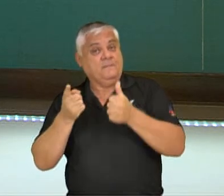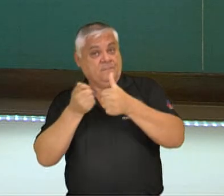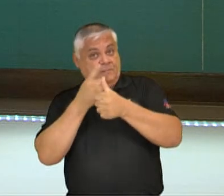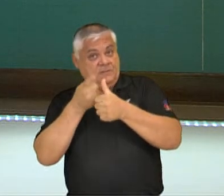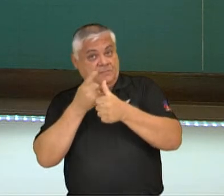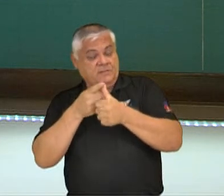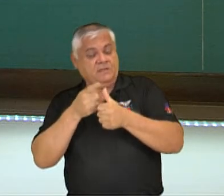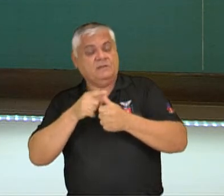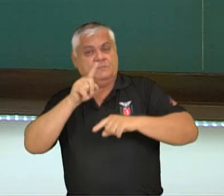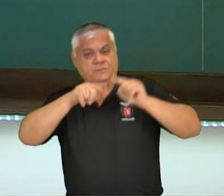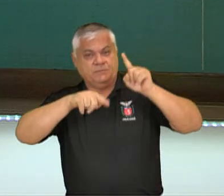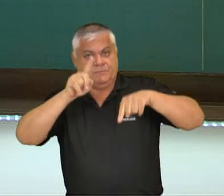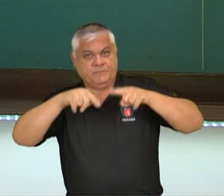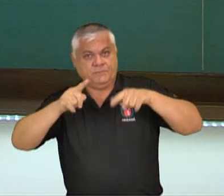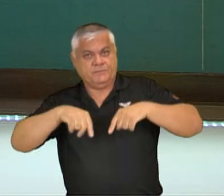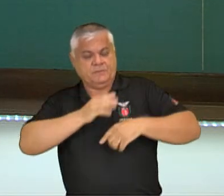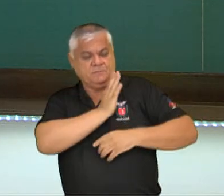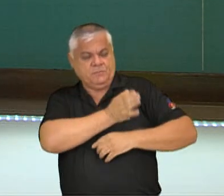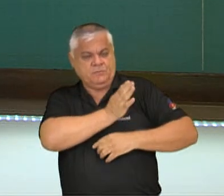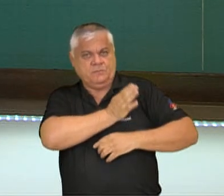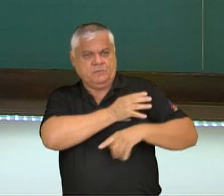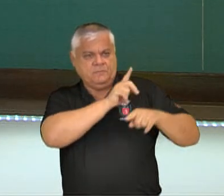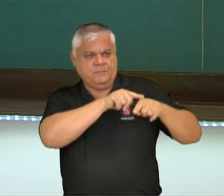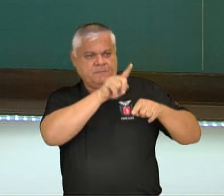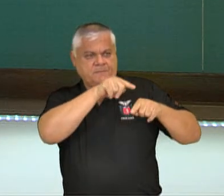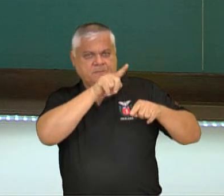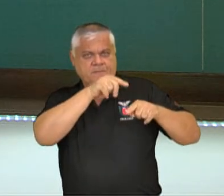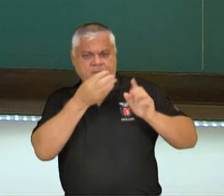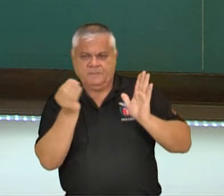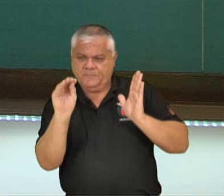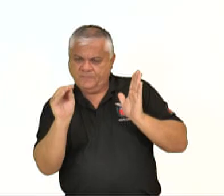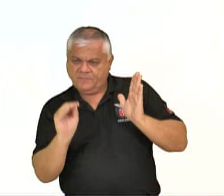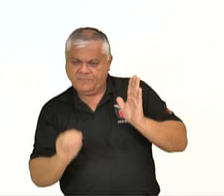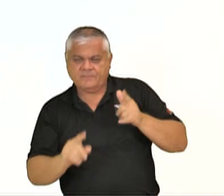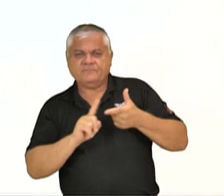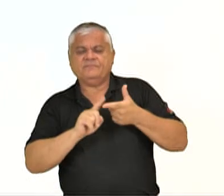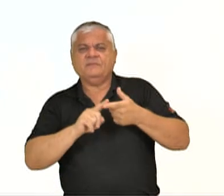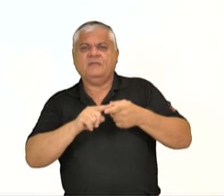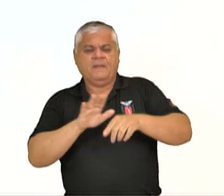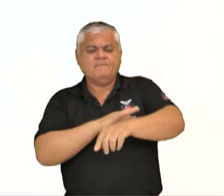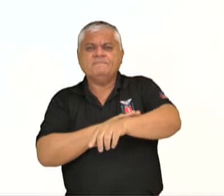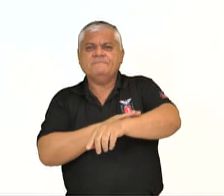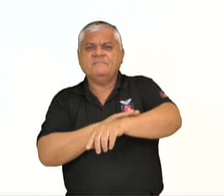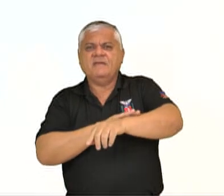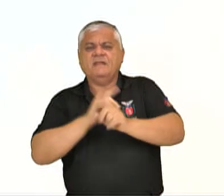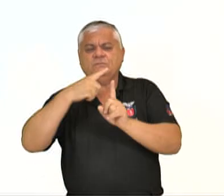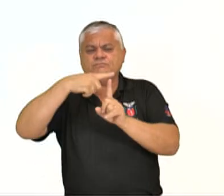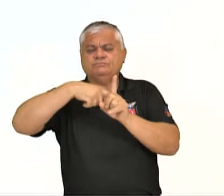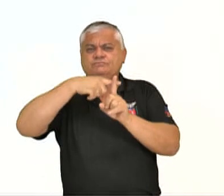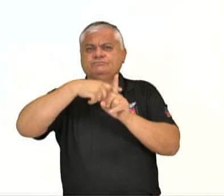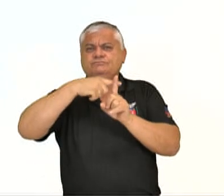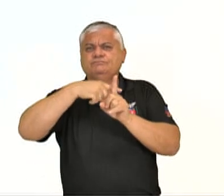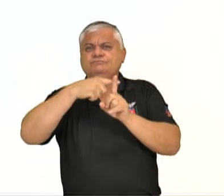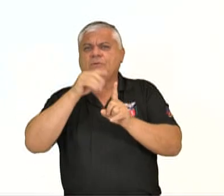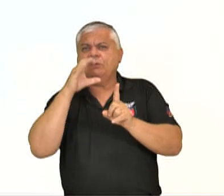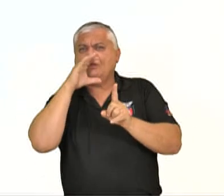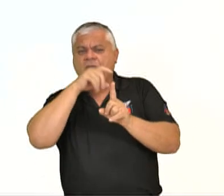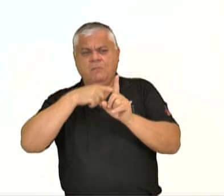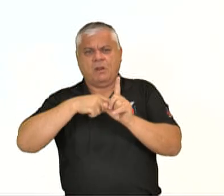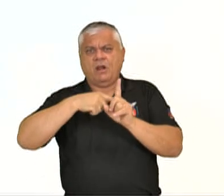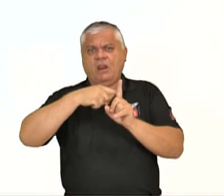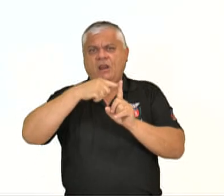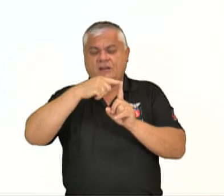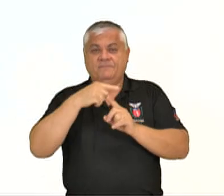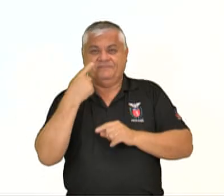as variações da frequência cardíaca e da temperatura da pele. E daí eles criaram um gráfico. Então, o vermelho, a